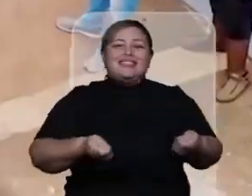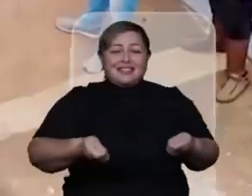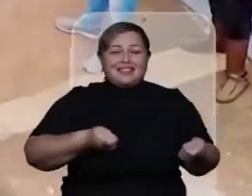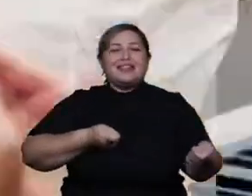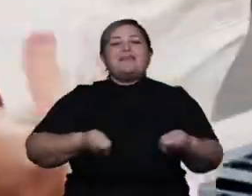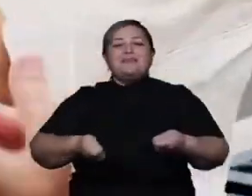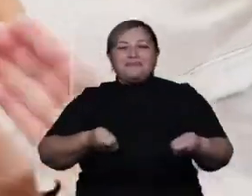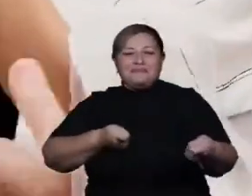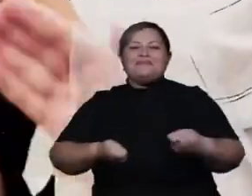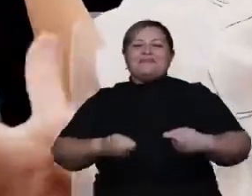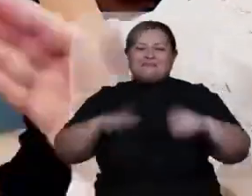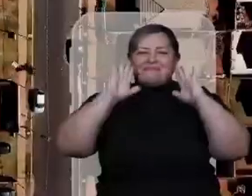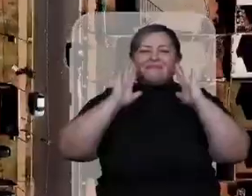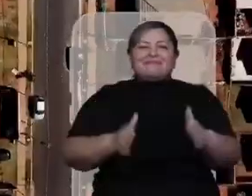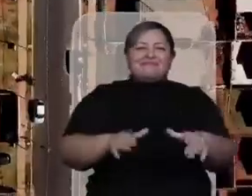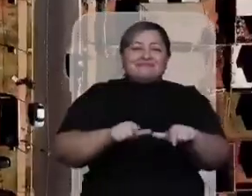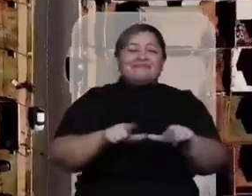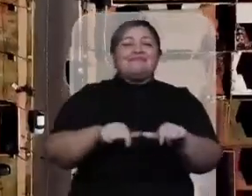comanda o coração.